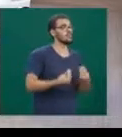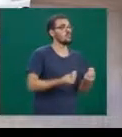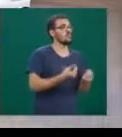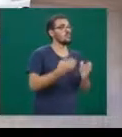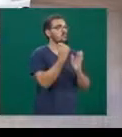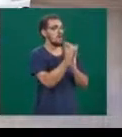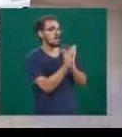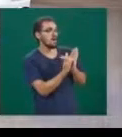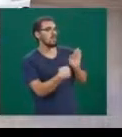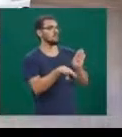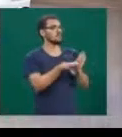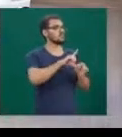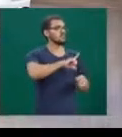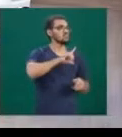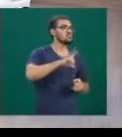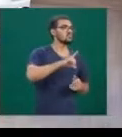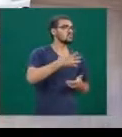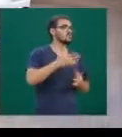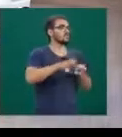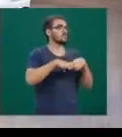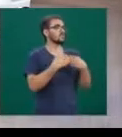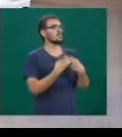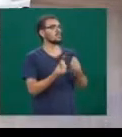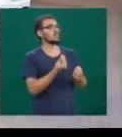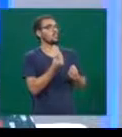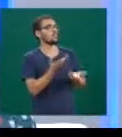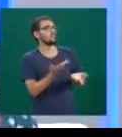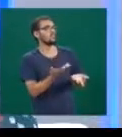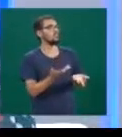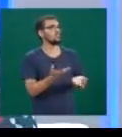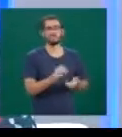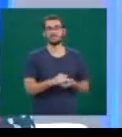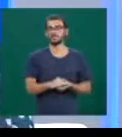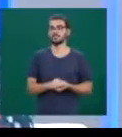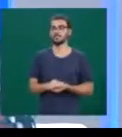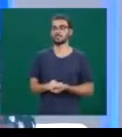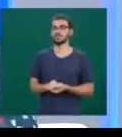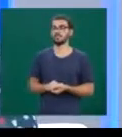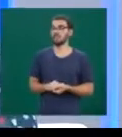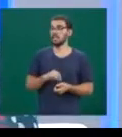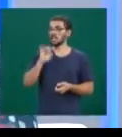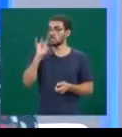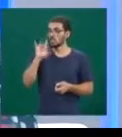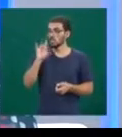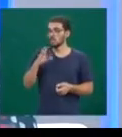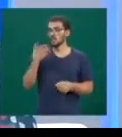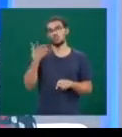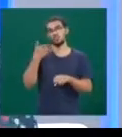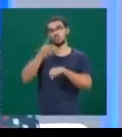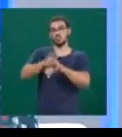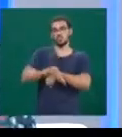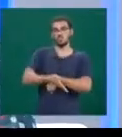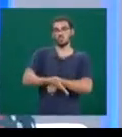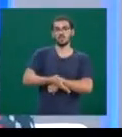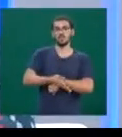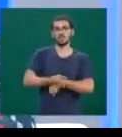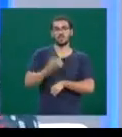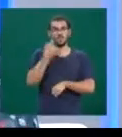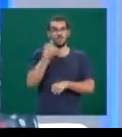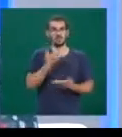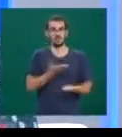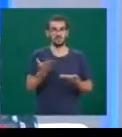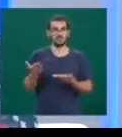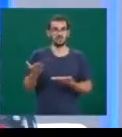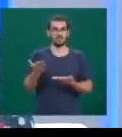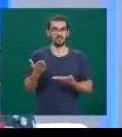o dia, inclusive, os dias que acontece o festival, o que, que a gente pode falar para quem tem? Então, é só acessar Flier Araxá no Google,